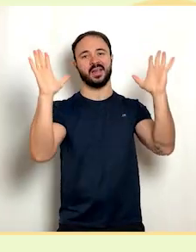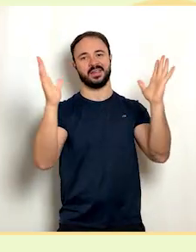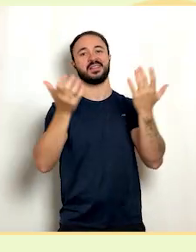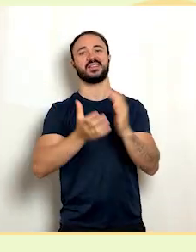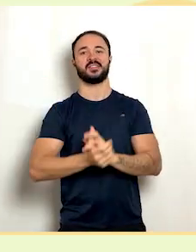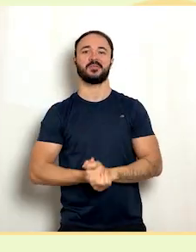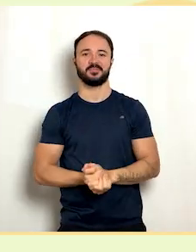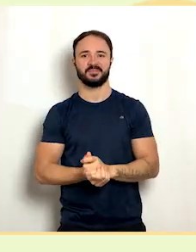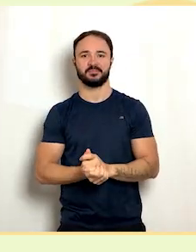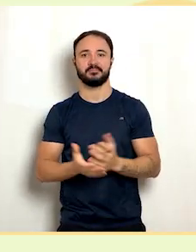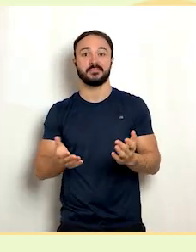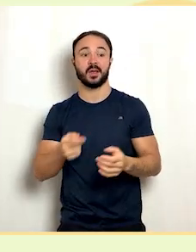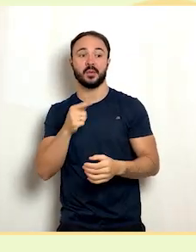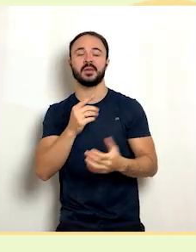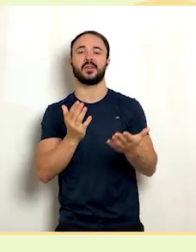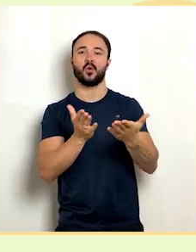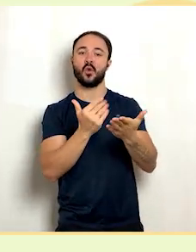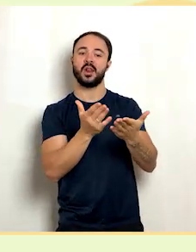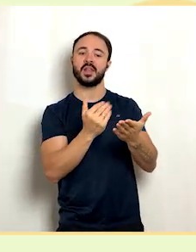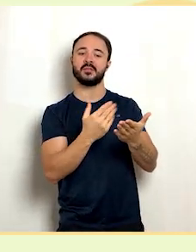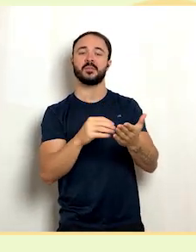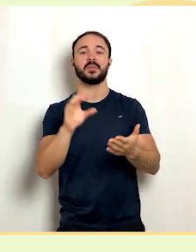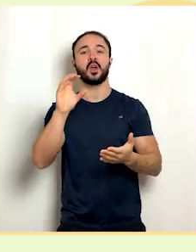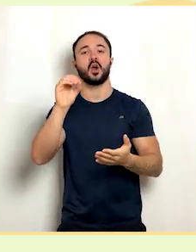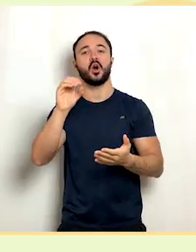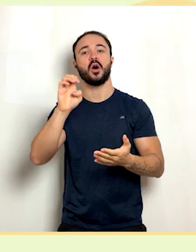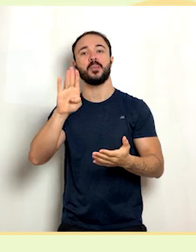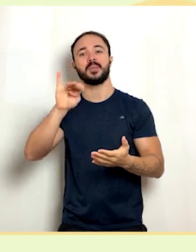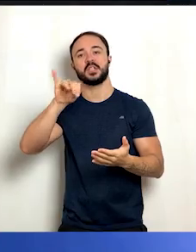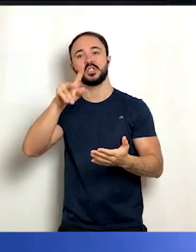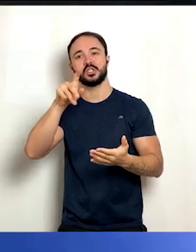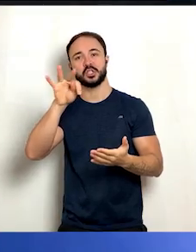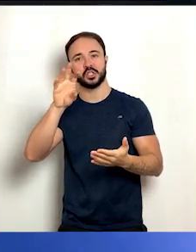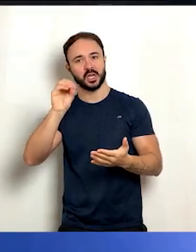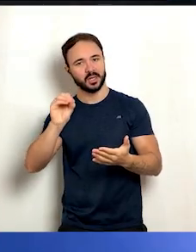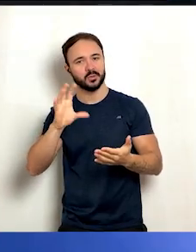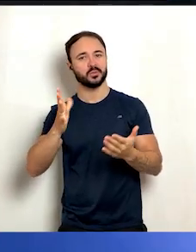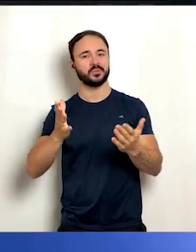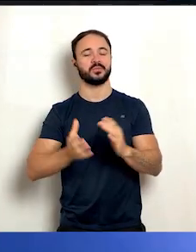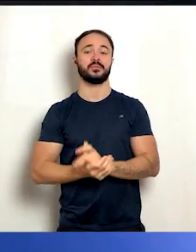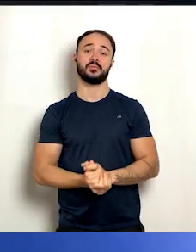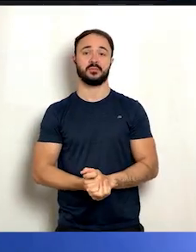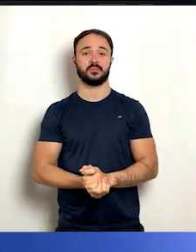O livro é classificado como objeto direto deste verbo.